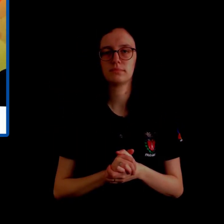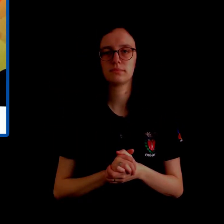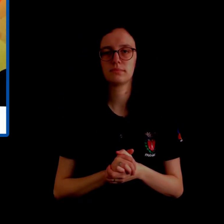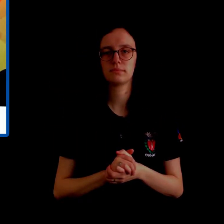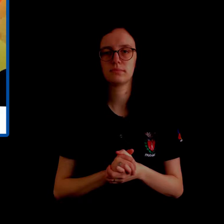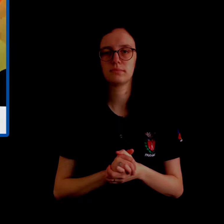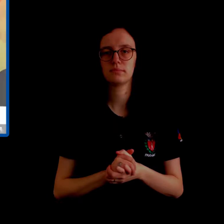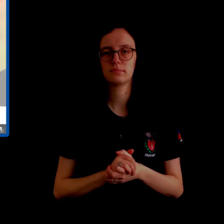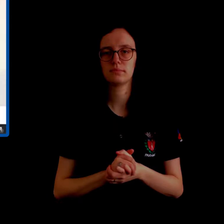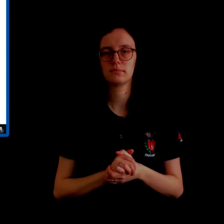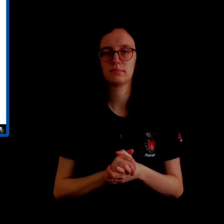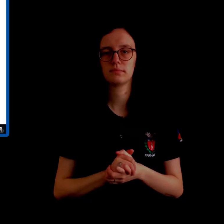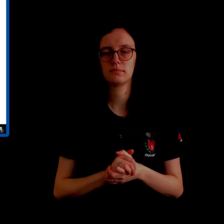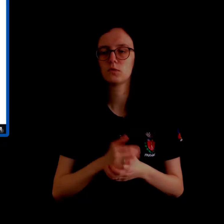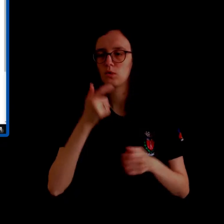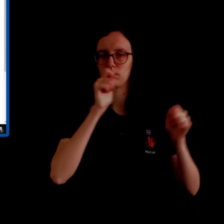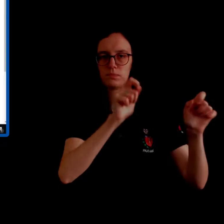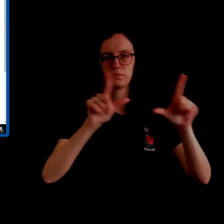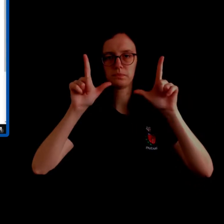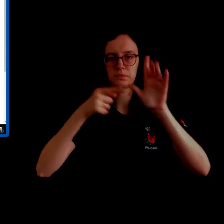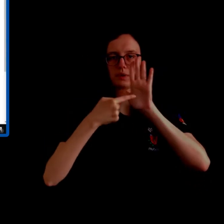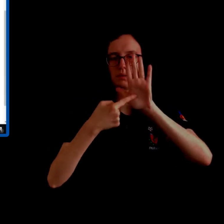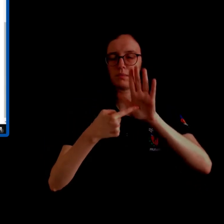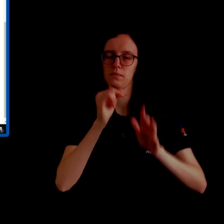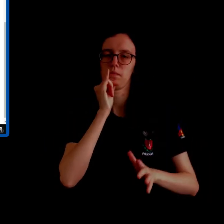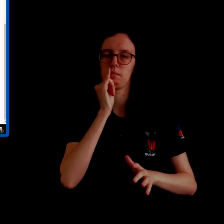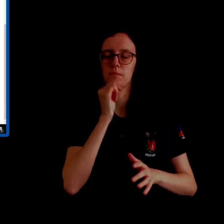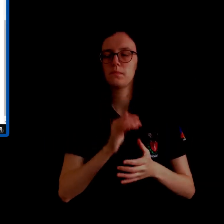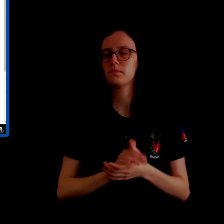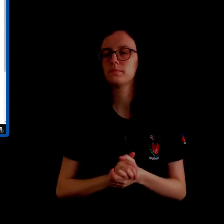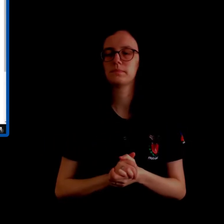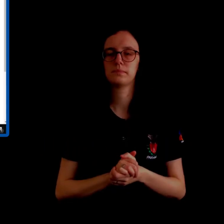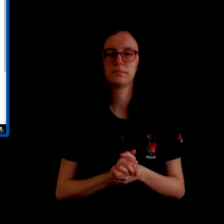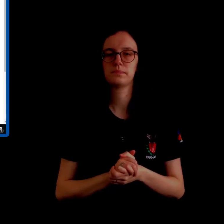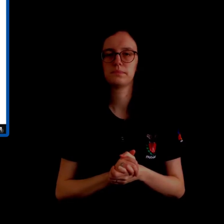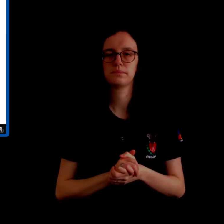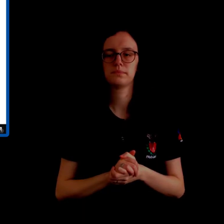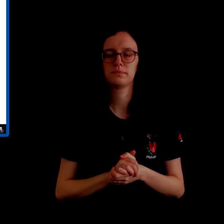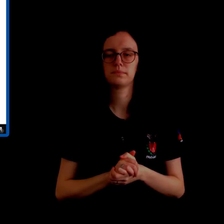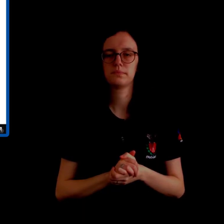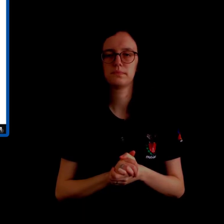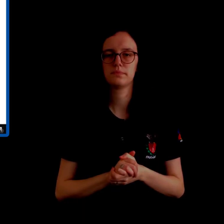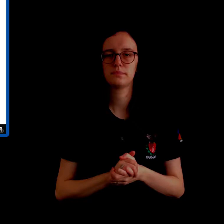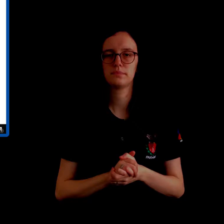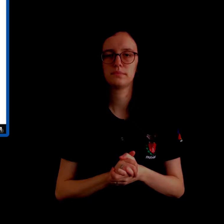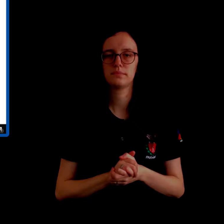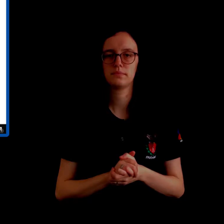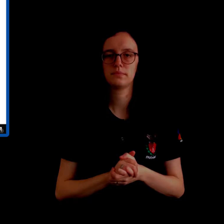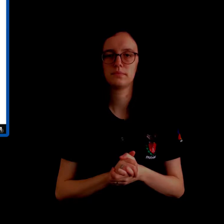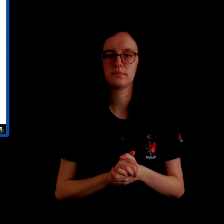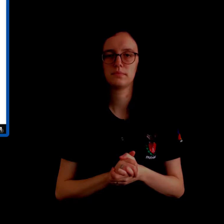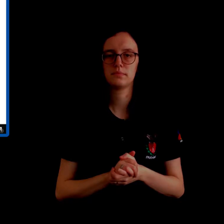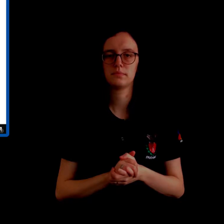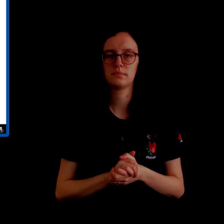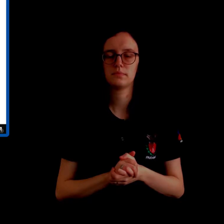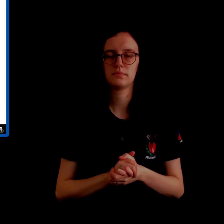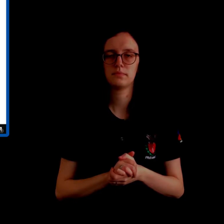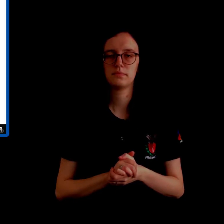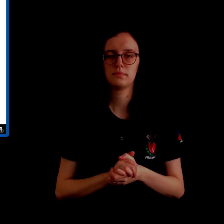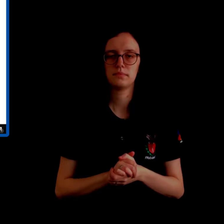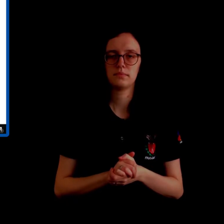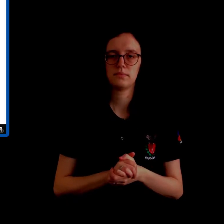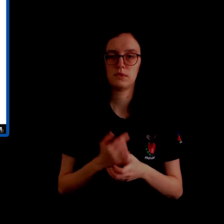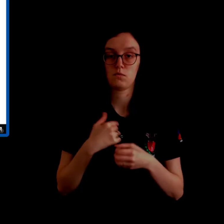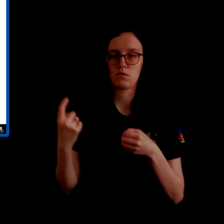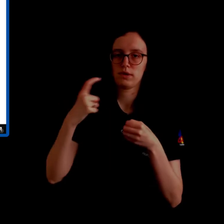Homer, se você puder compartilhar aqui minha tela, por gentileza. Eu estou aqui, então, dentro de um... Vou voltar aqui,